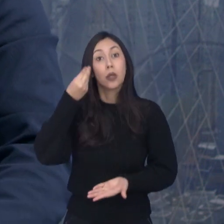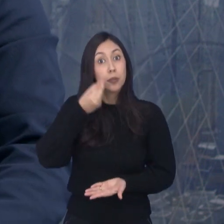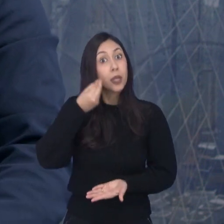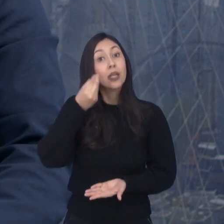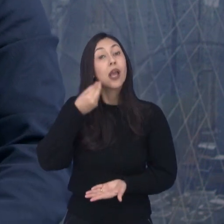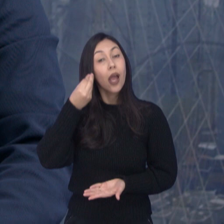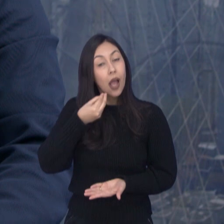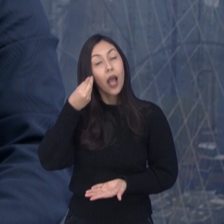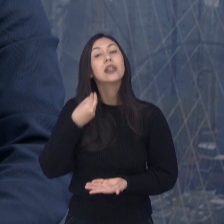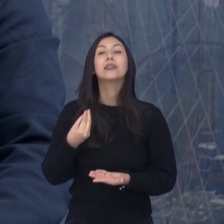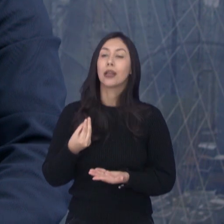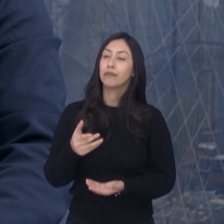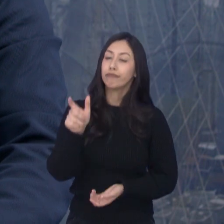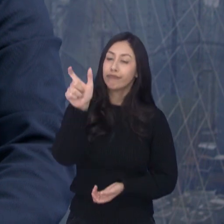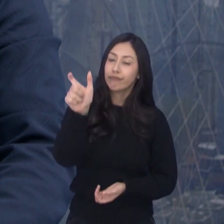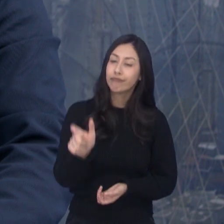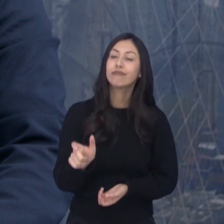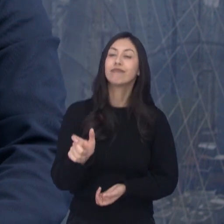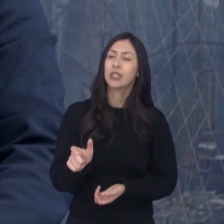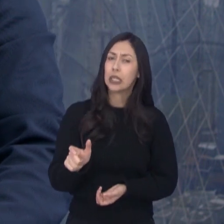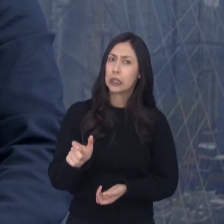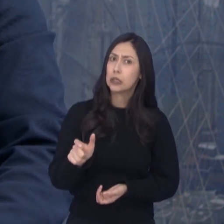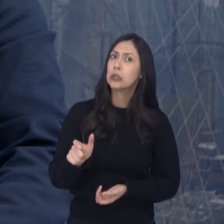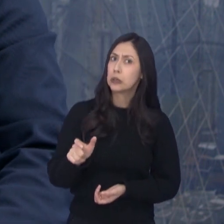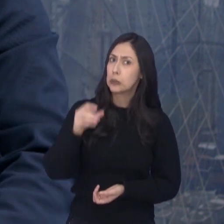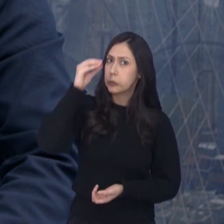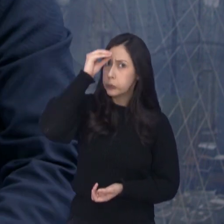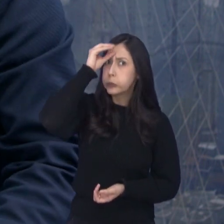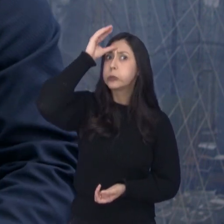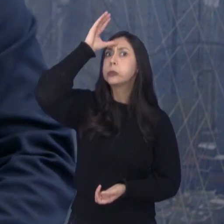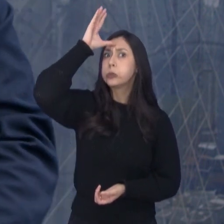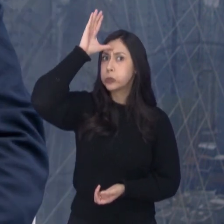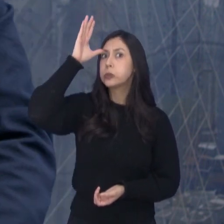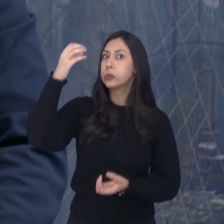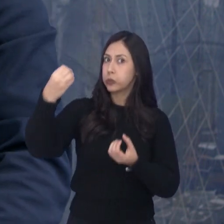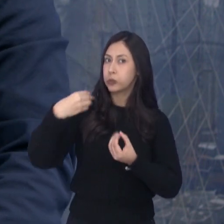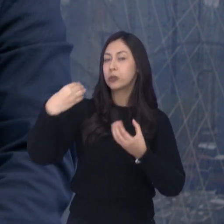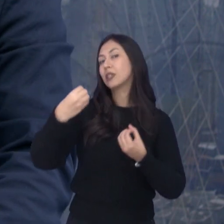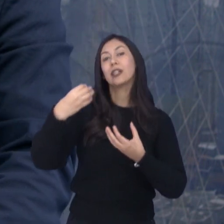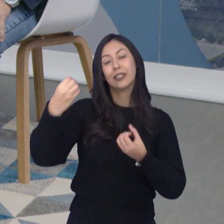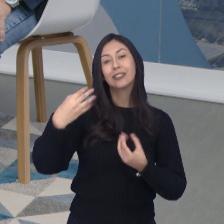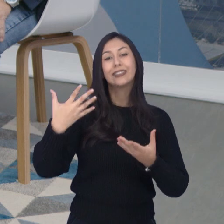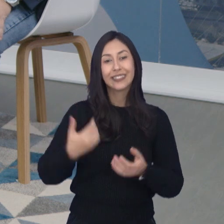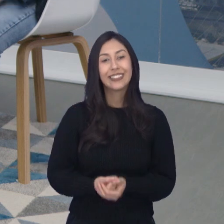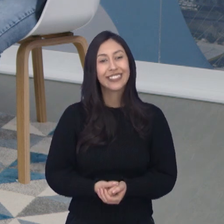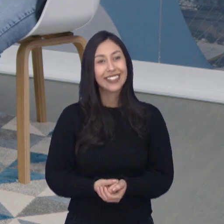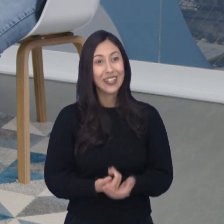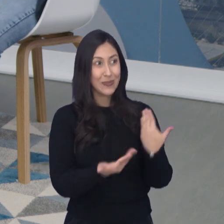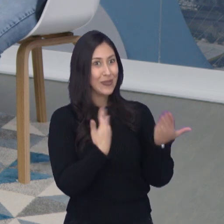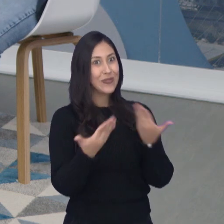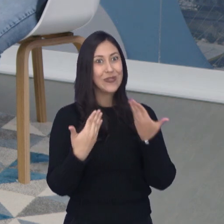a gente tem muito a aprender com todo o histórico e todo o conhecimento do seu Faria. Uma honra estar aqui com ele. Debate plural hoje,